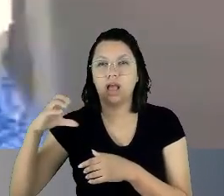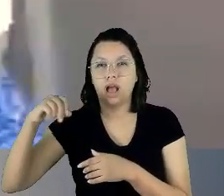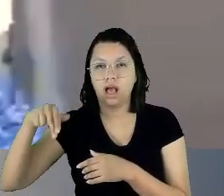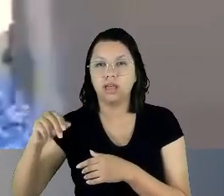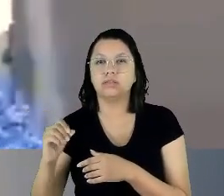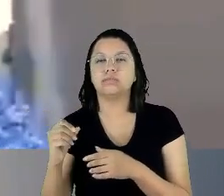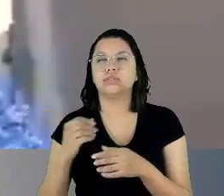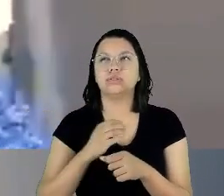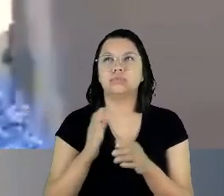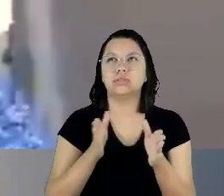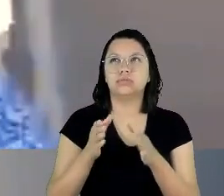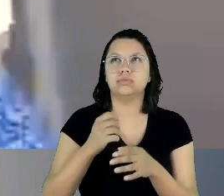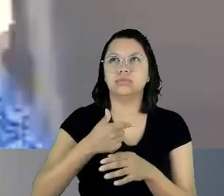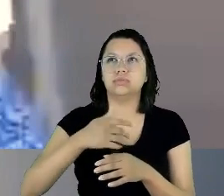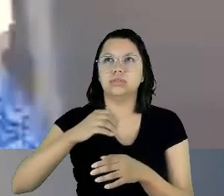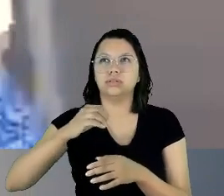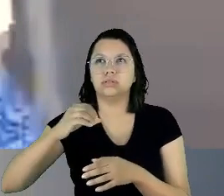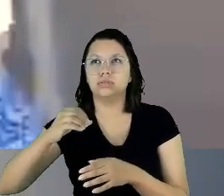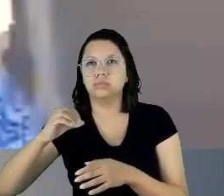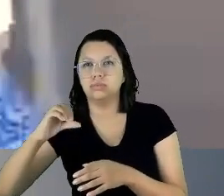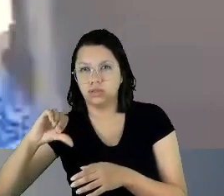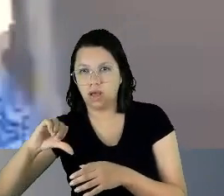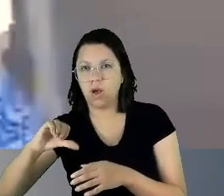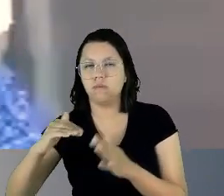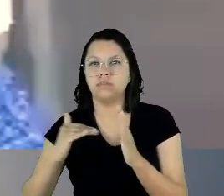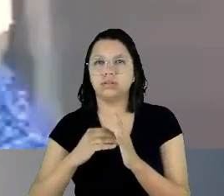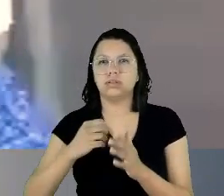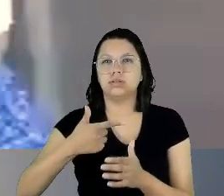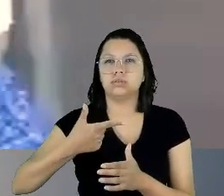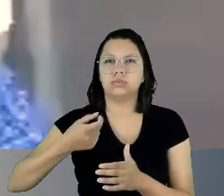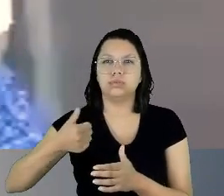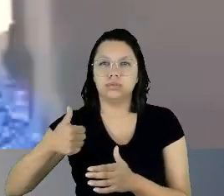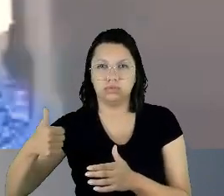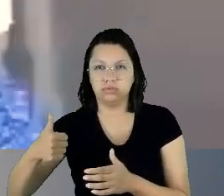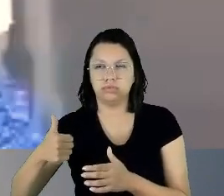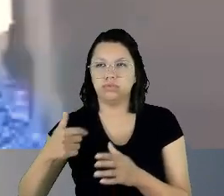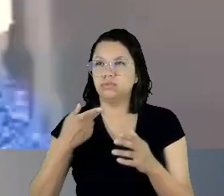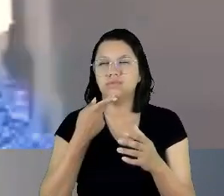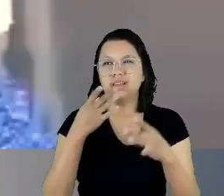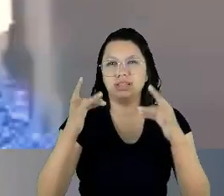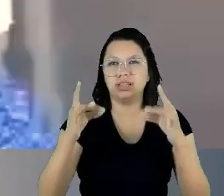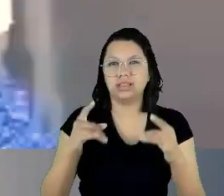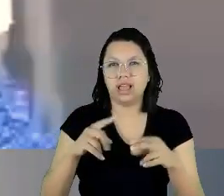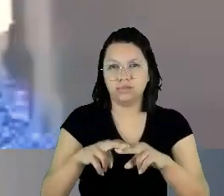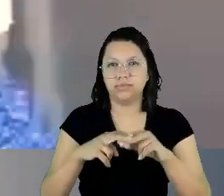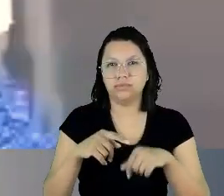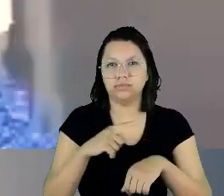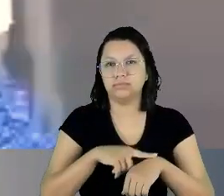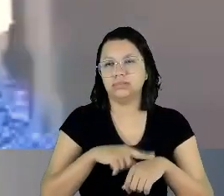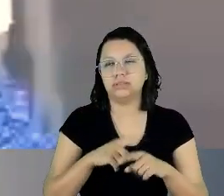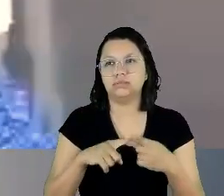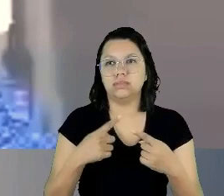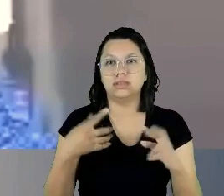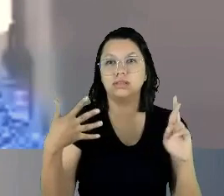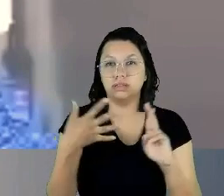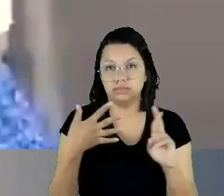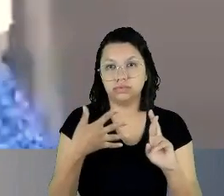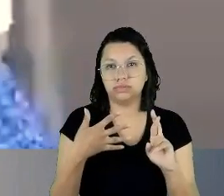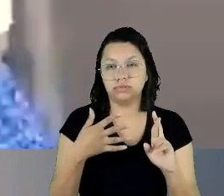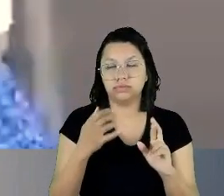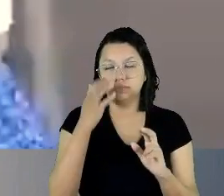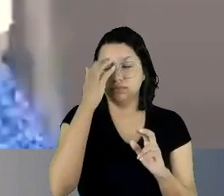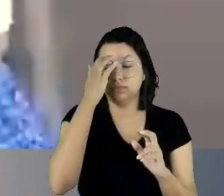2009 a 2011, eu não vou entrar em detalhes por conta do tempo, mas deixo essa